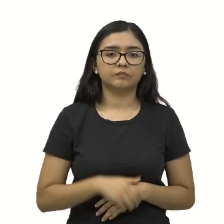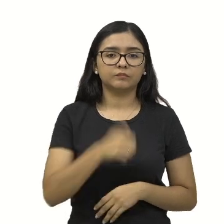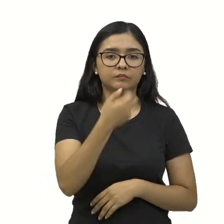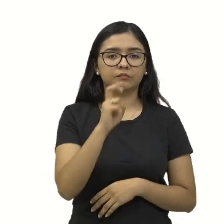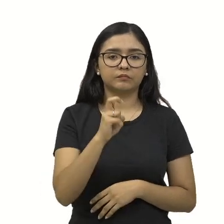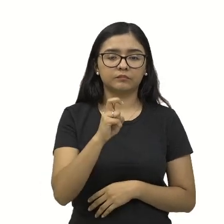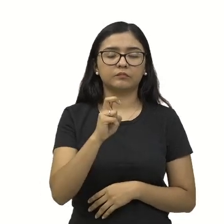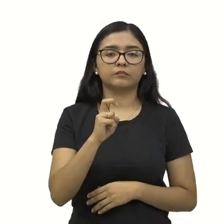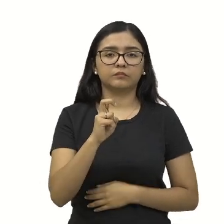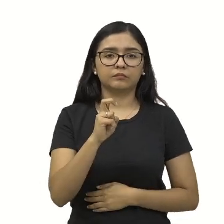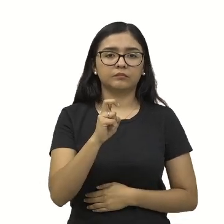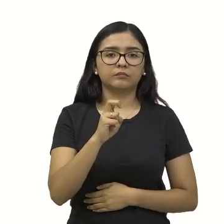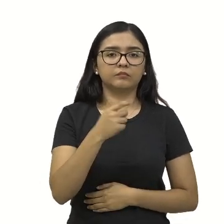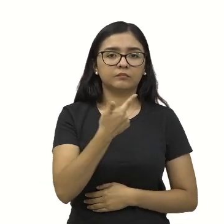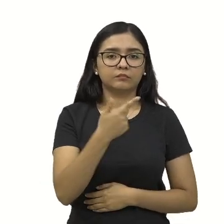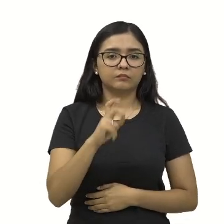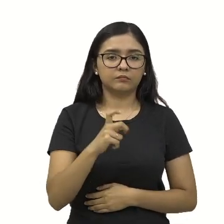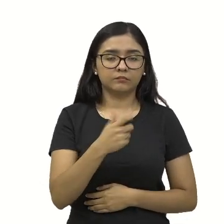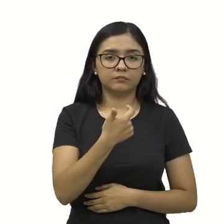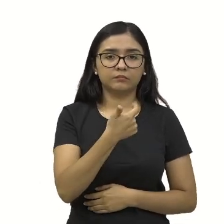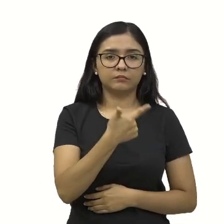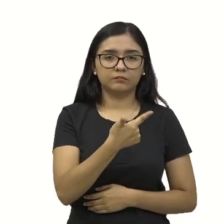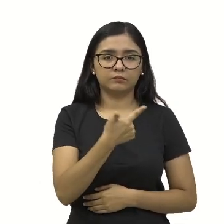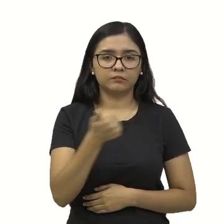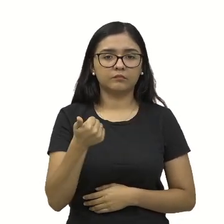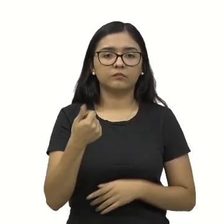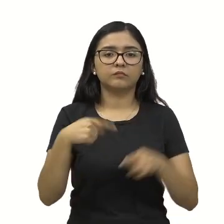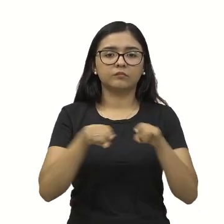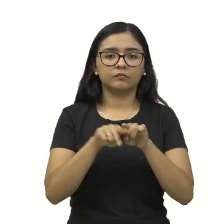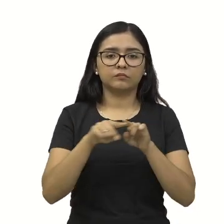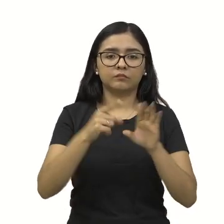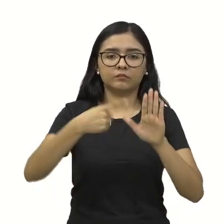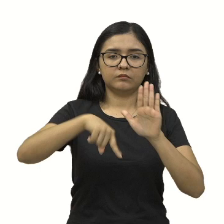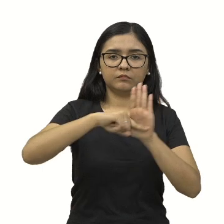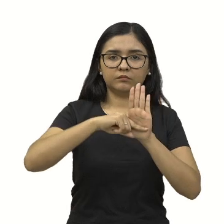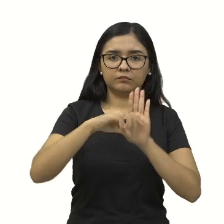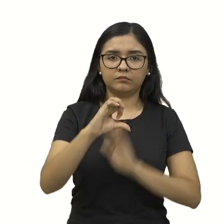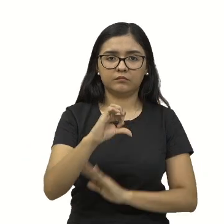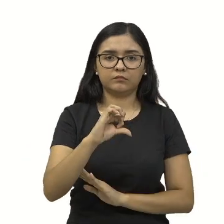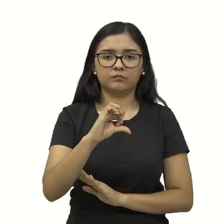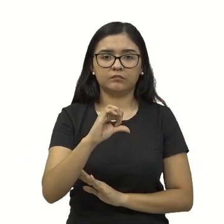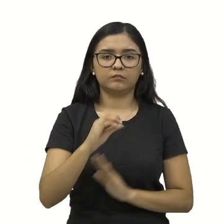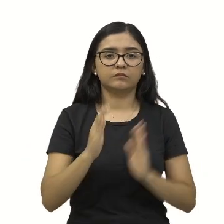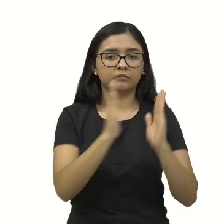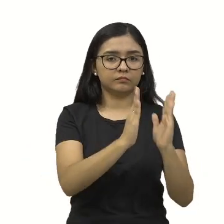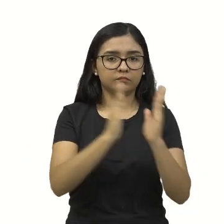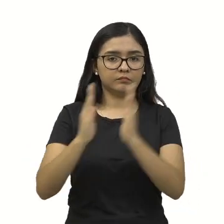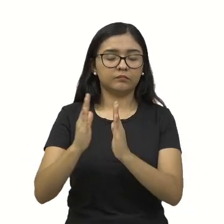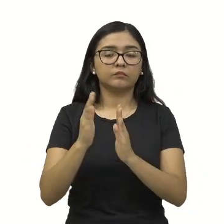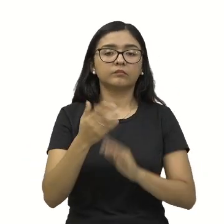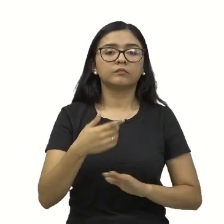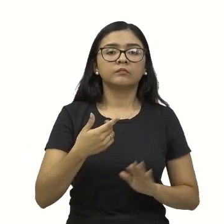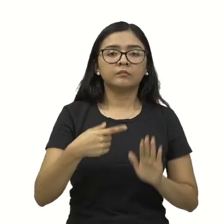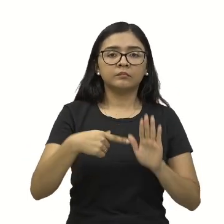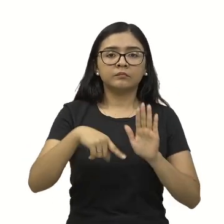21 e menos 9. Próxima coluna, menos